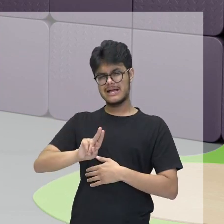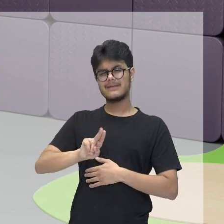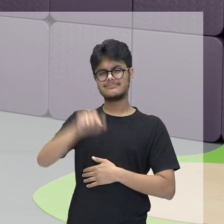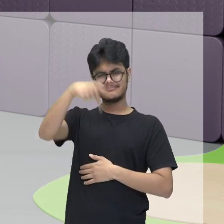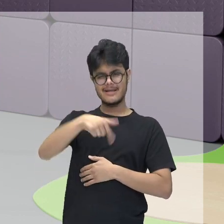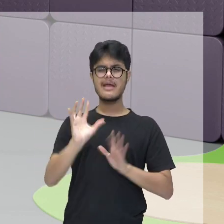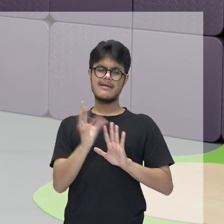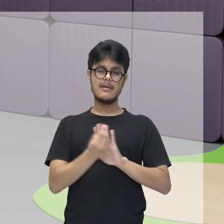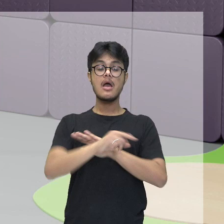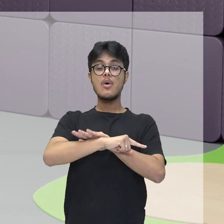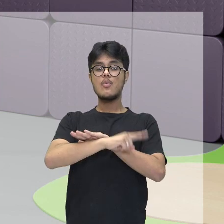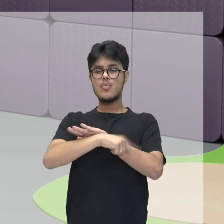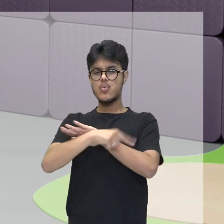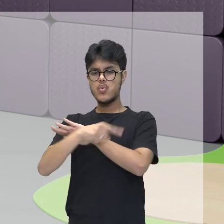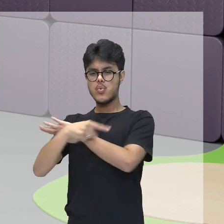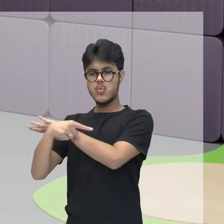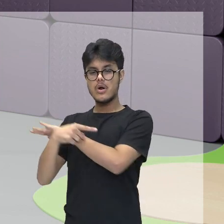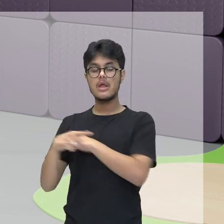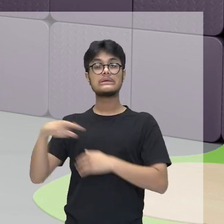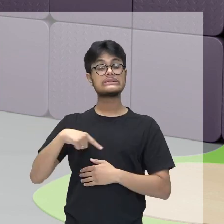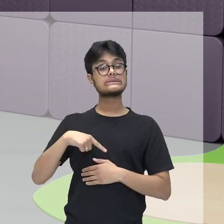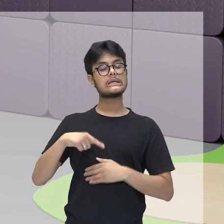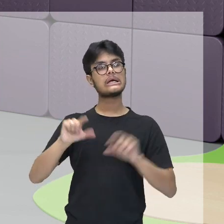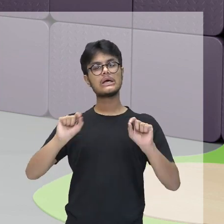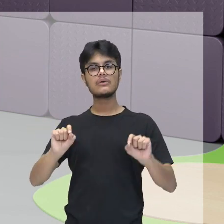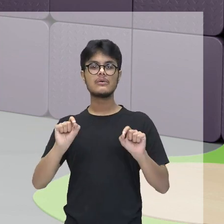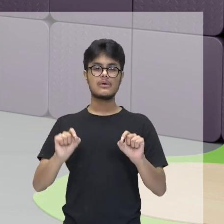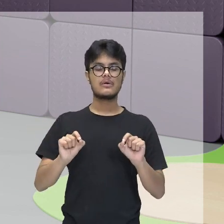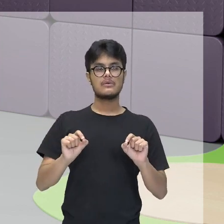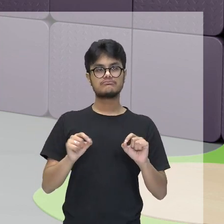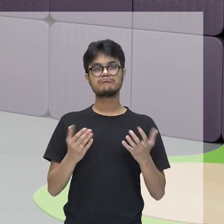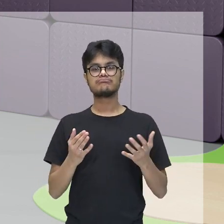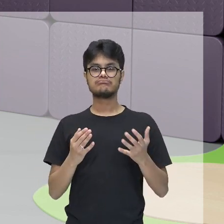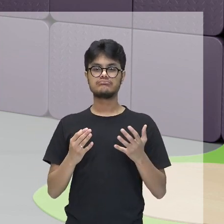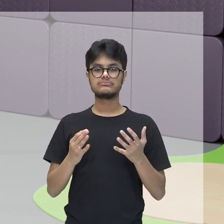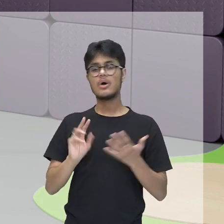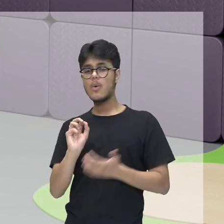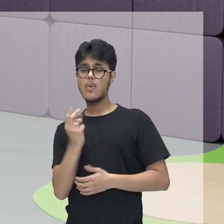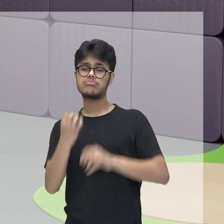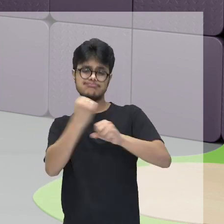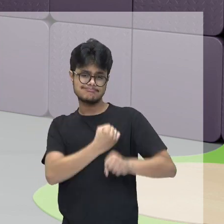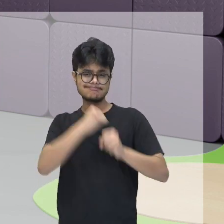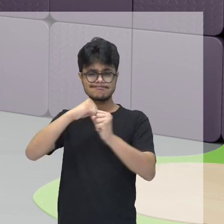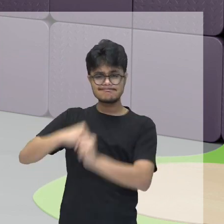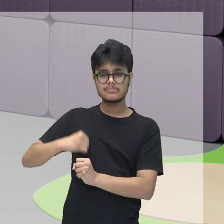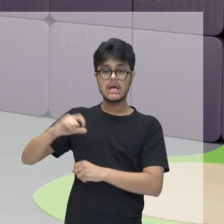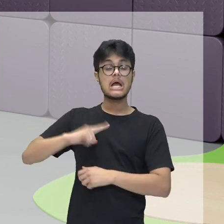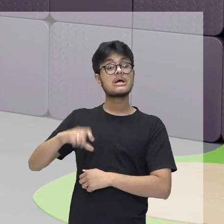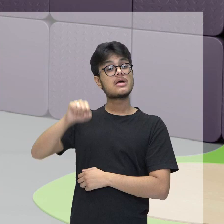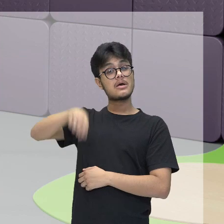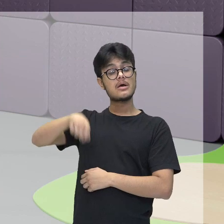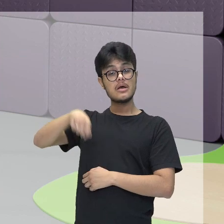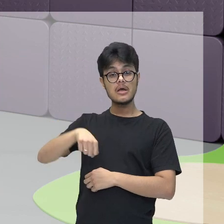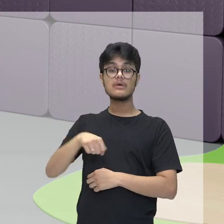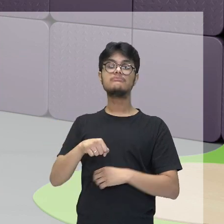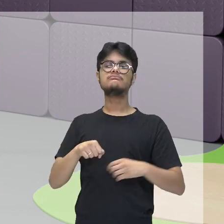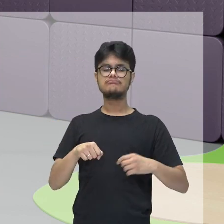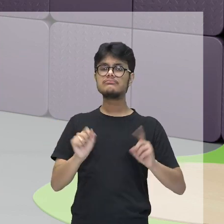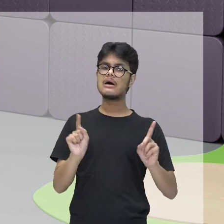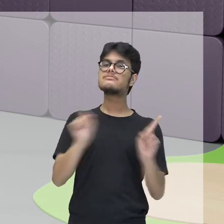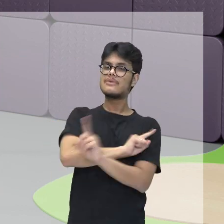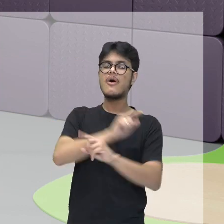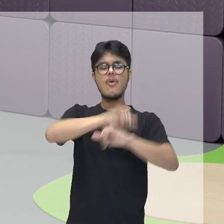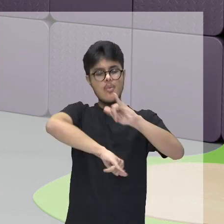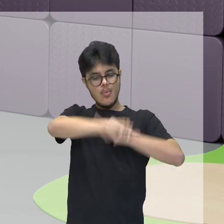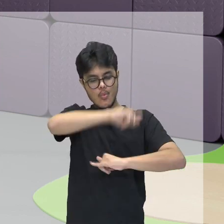voadeiras ou os motores rabeta, né, daquelas canoas, eles também têm ali uma transformação,